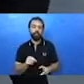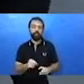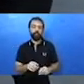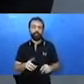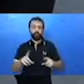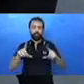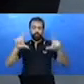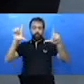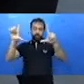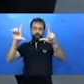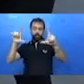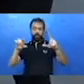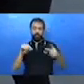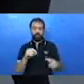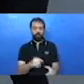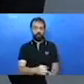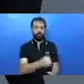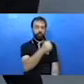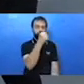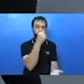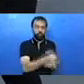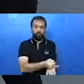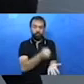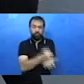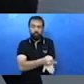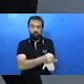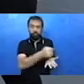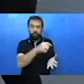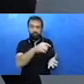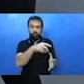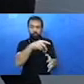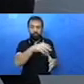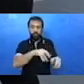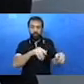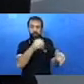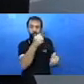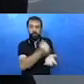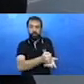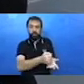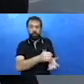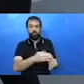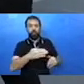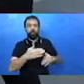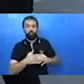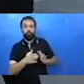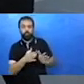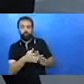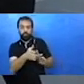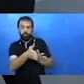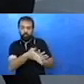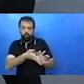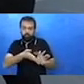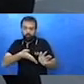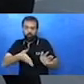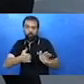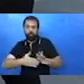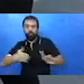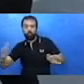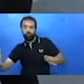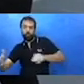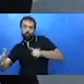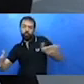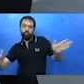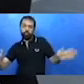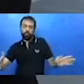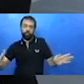em pedra colocadas no chão, mostrando onde começa e onde termina o território de cada estado. Então, no